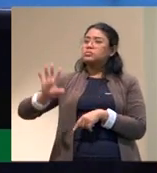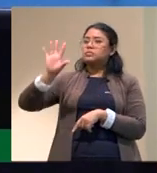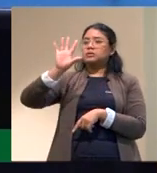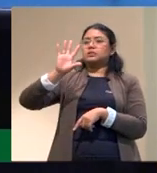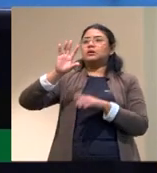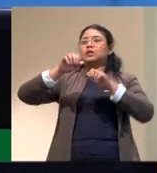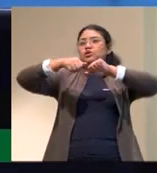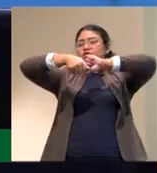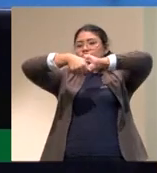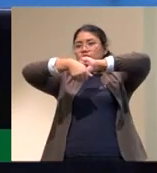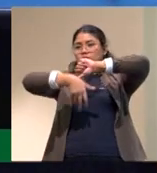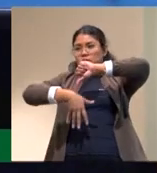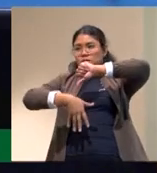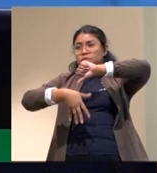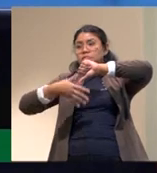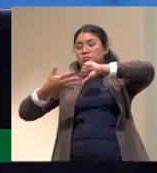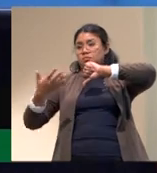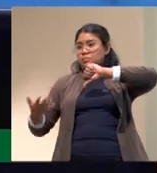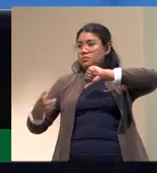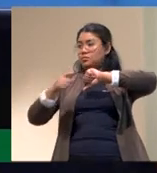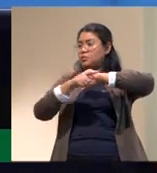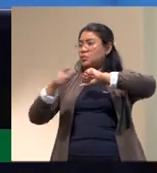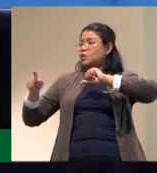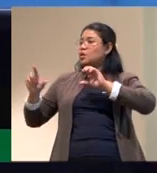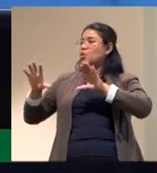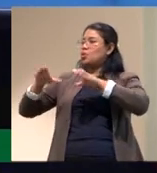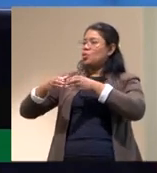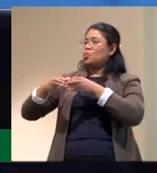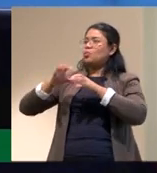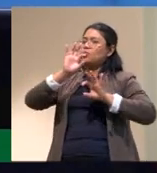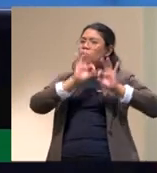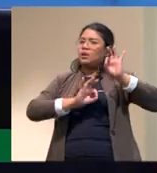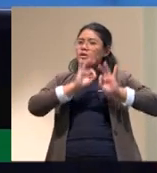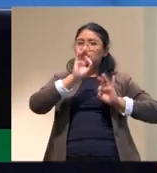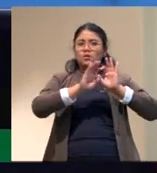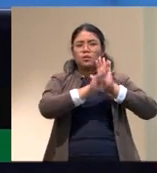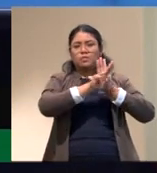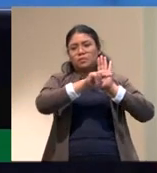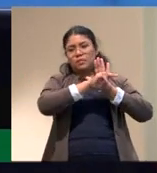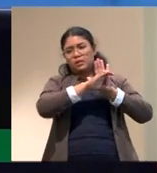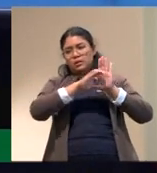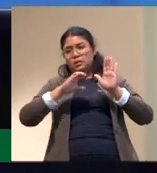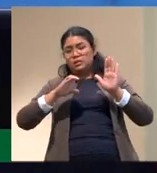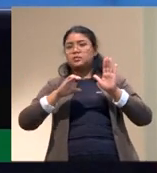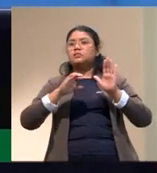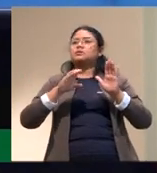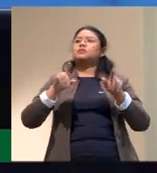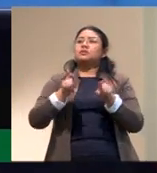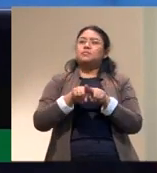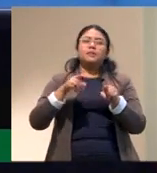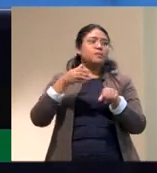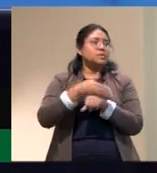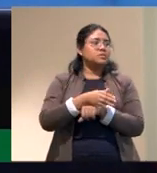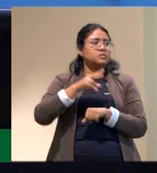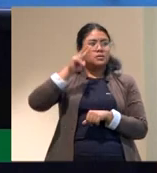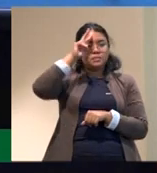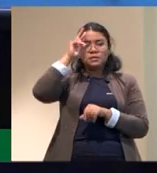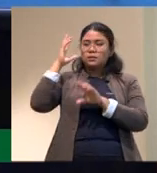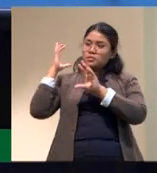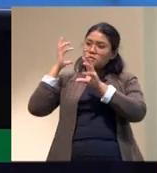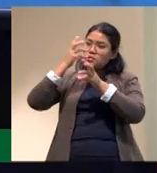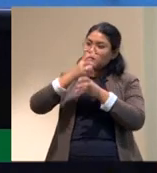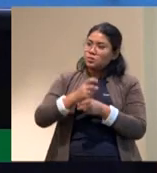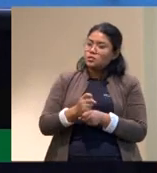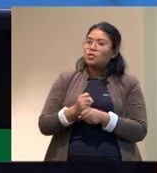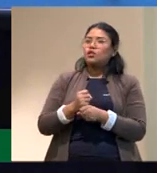diretriz, né? E todo grupo que participou da BNCC faz parte também dessa história. Também são colegas minhas